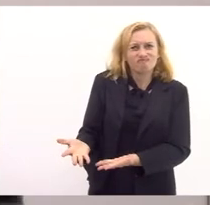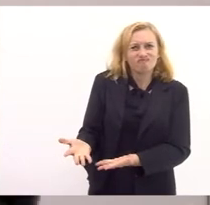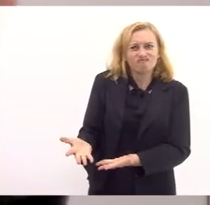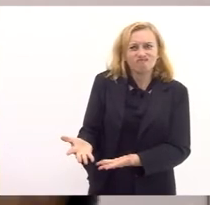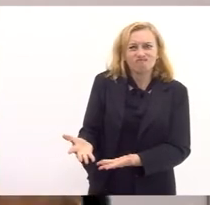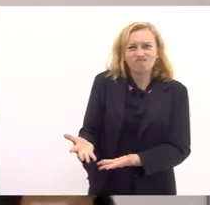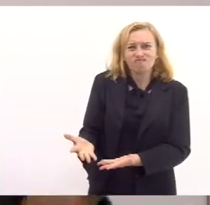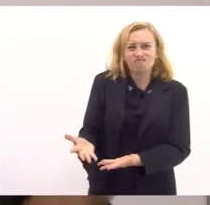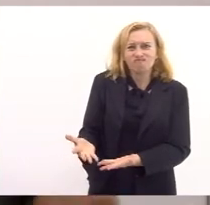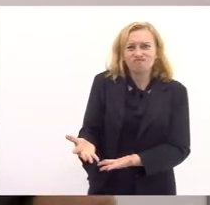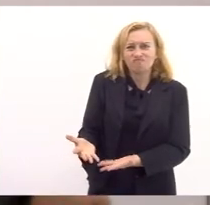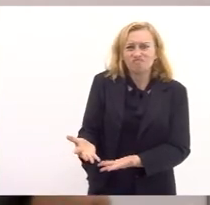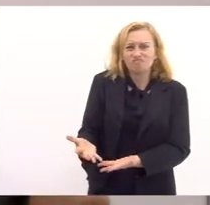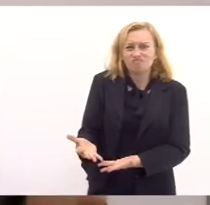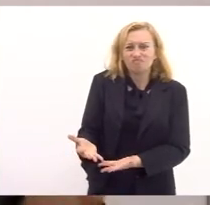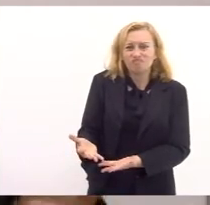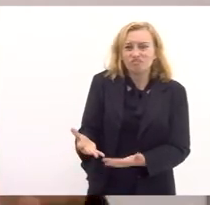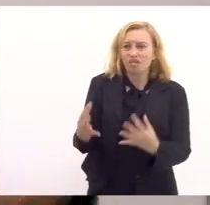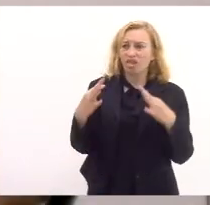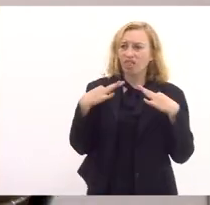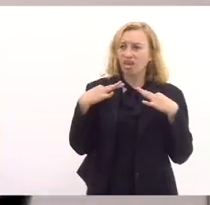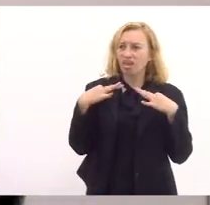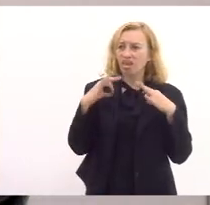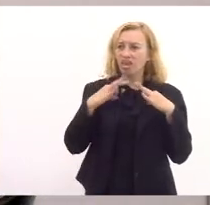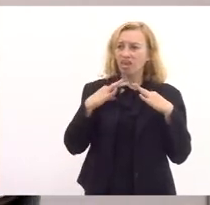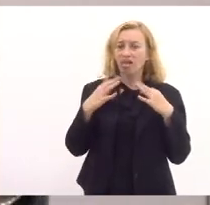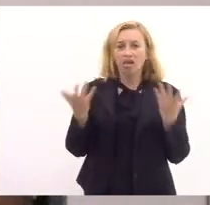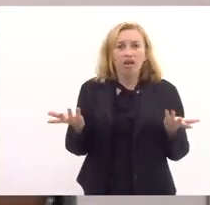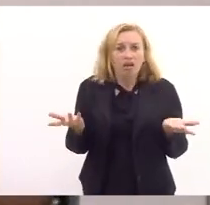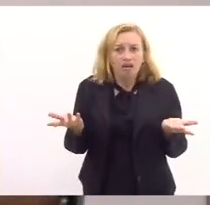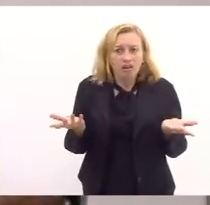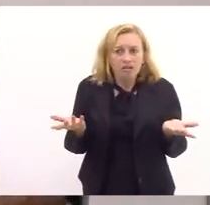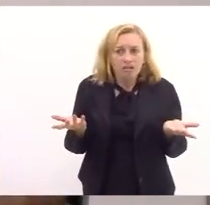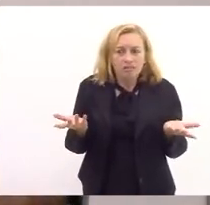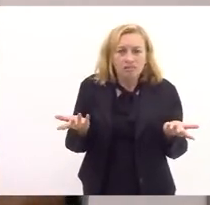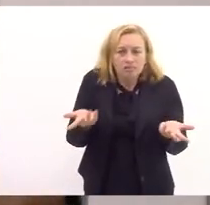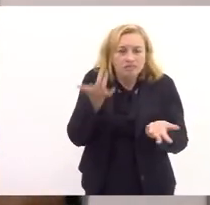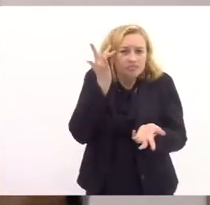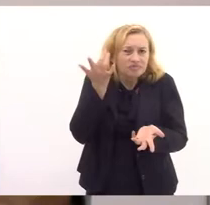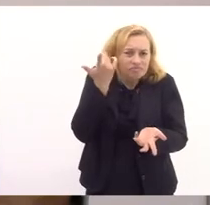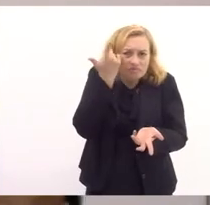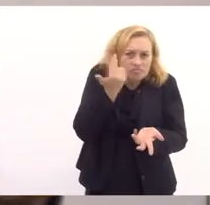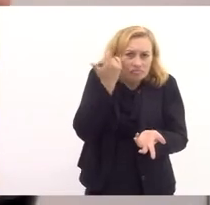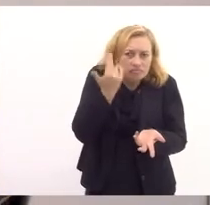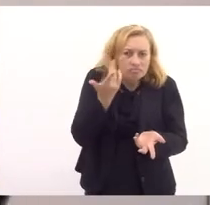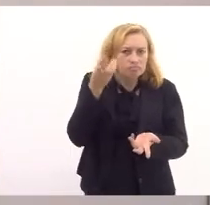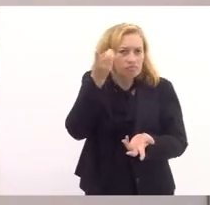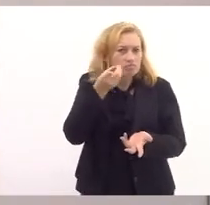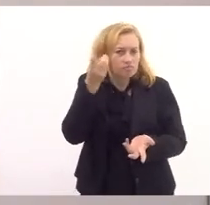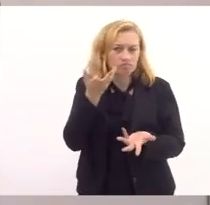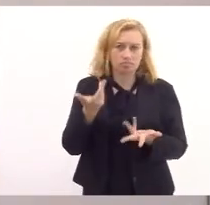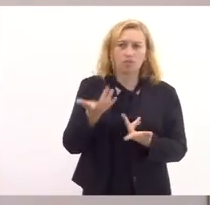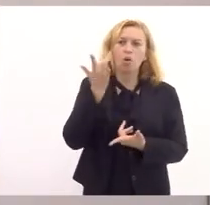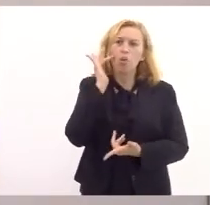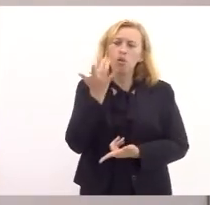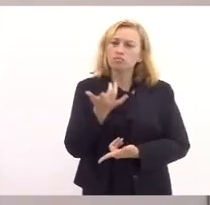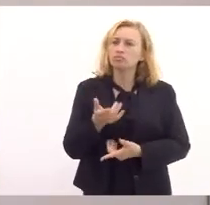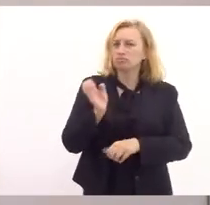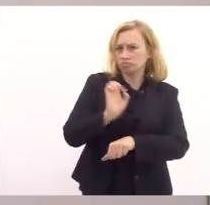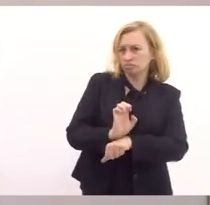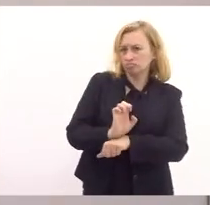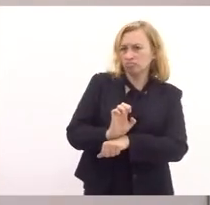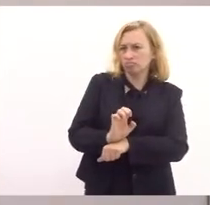em relação a esse fato, como isso pudesse ser a normalidade, deputada. E eu acho que no